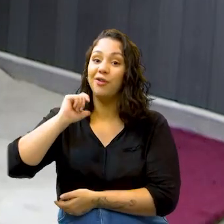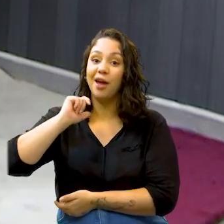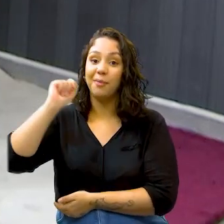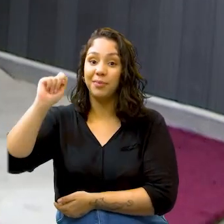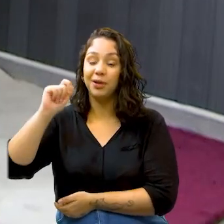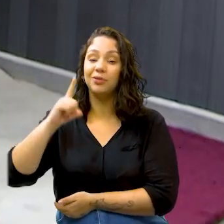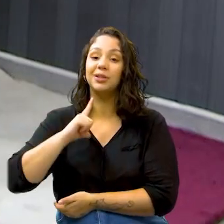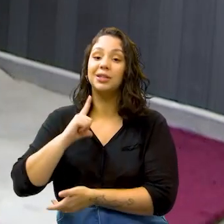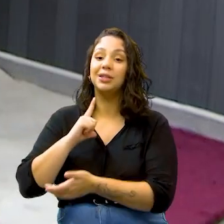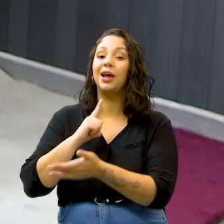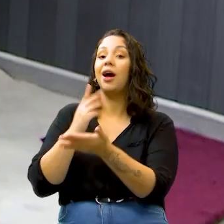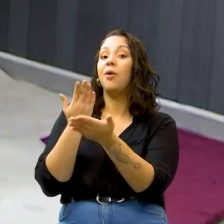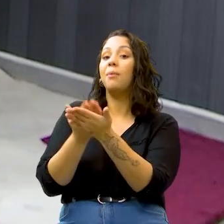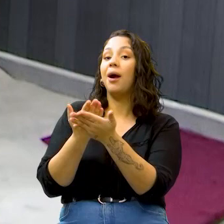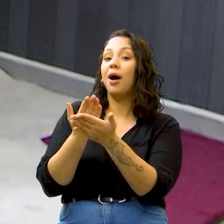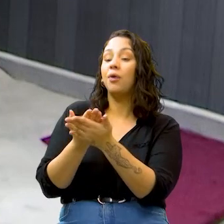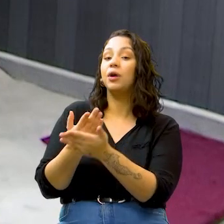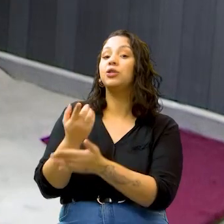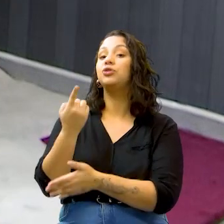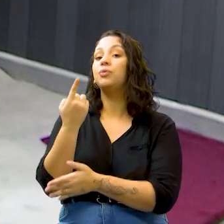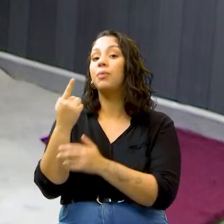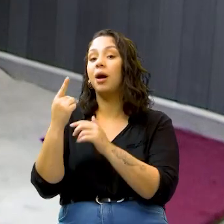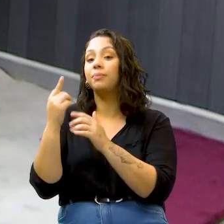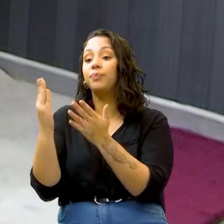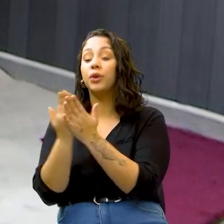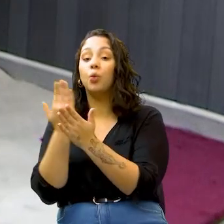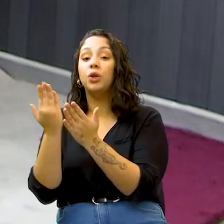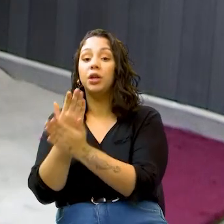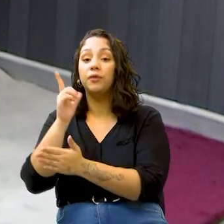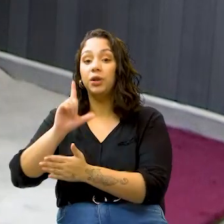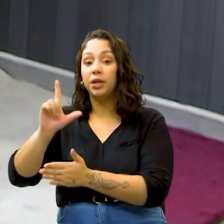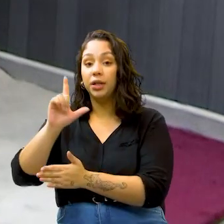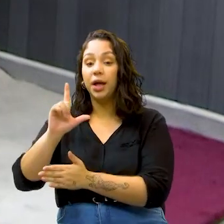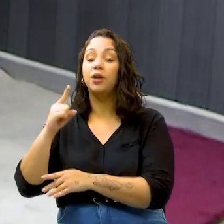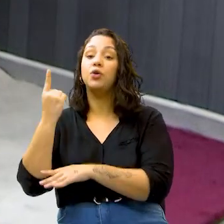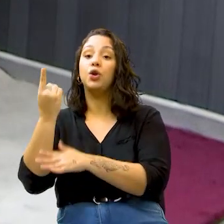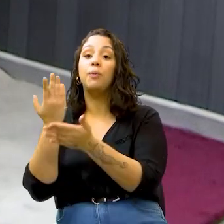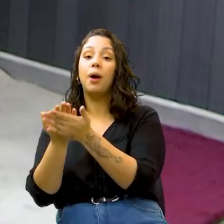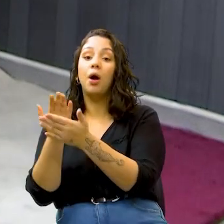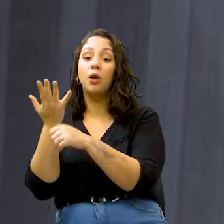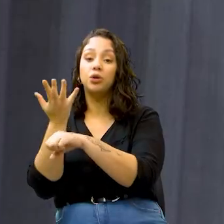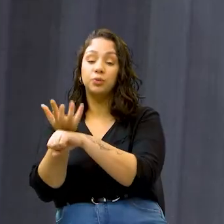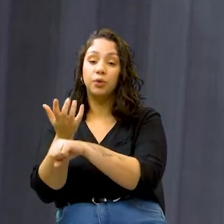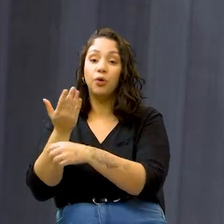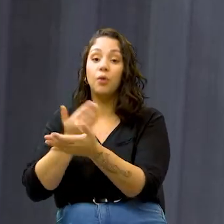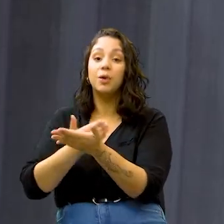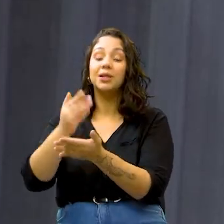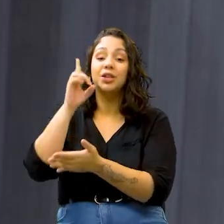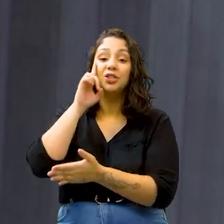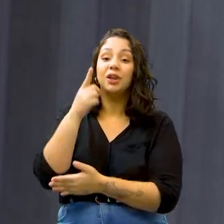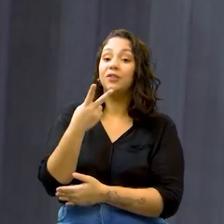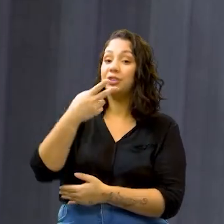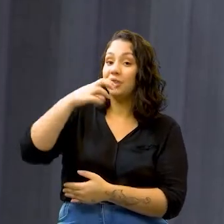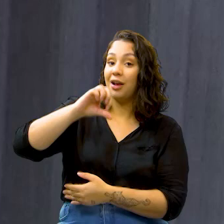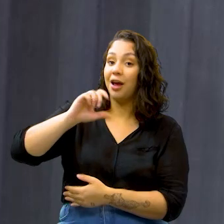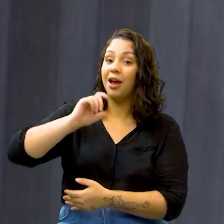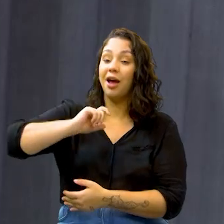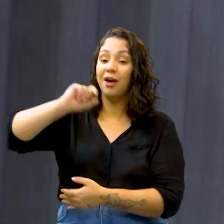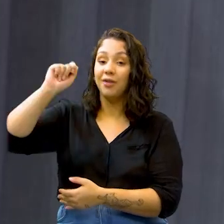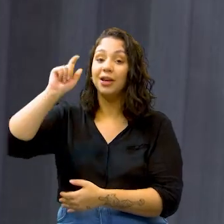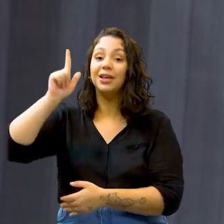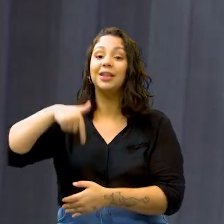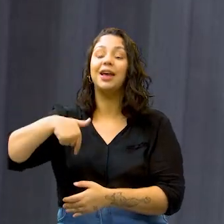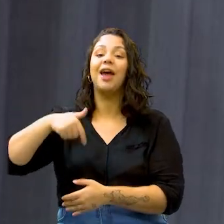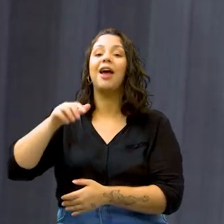de Abril vai ter sempre uma aula de uma obra literária e uma dica de estudos de uma das disciplinas nós vamos começar no dia 29 de Abril